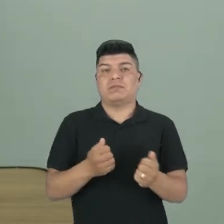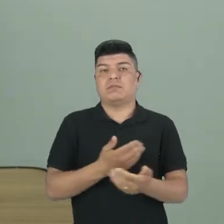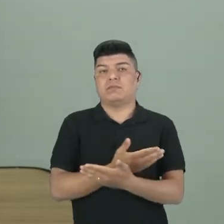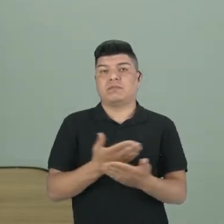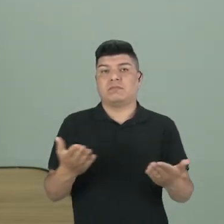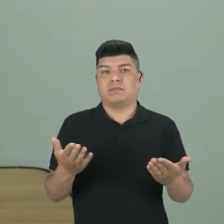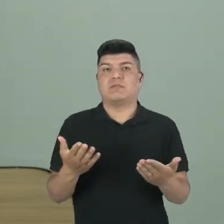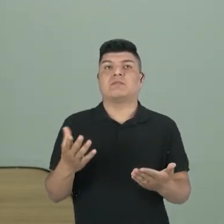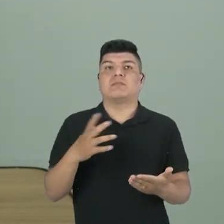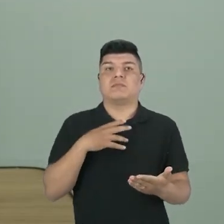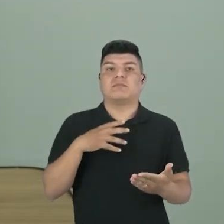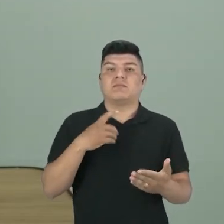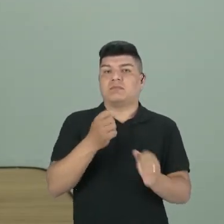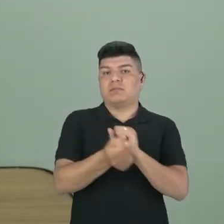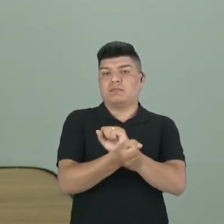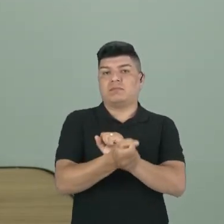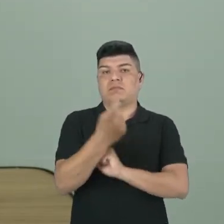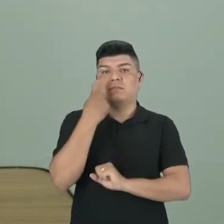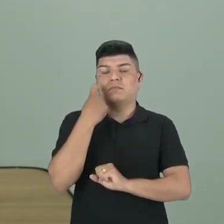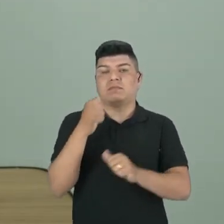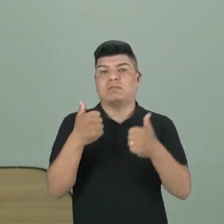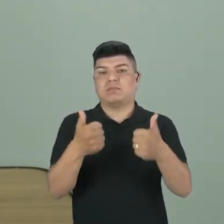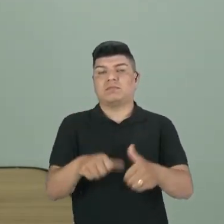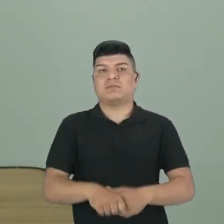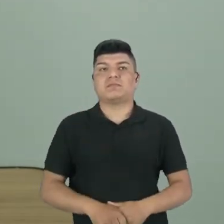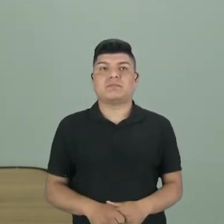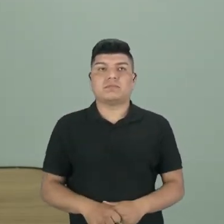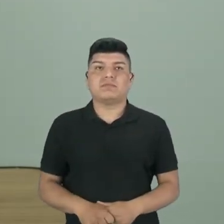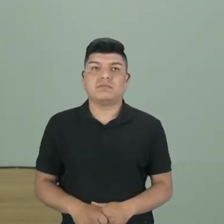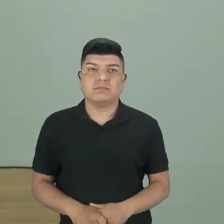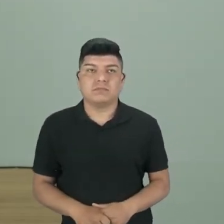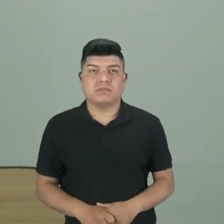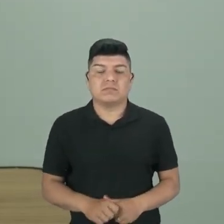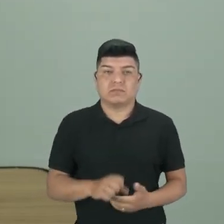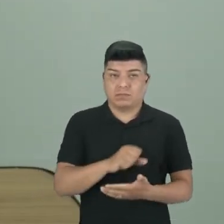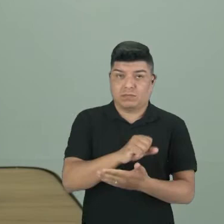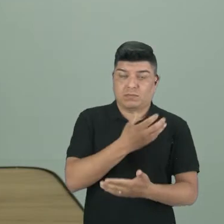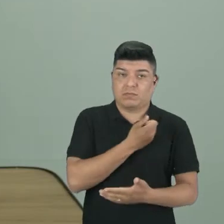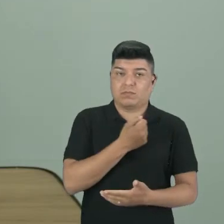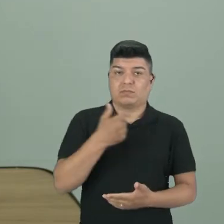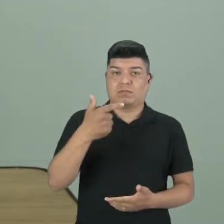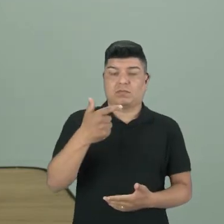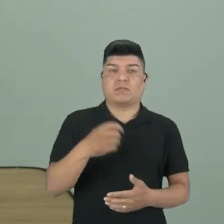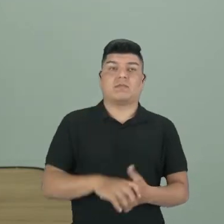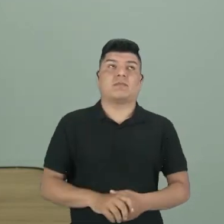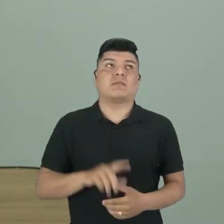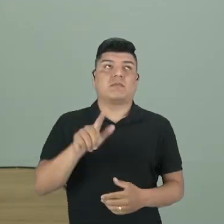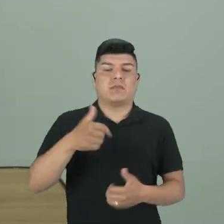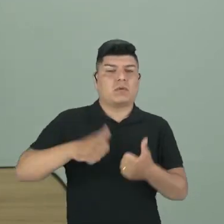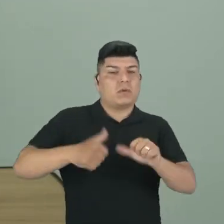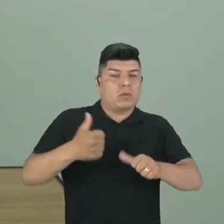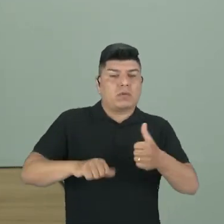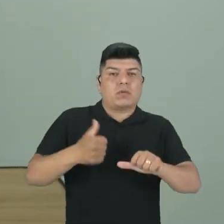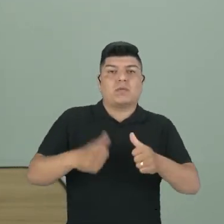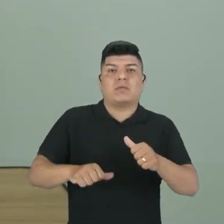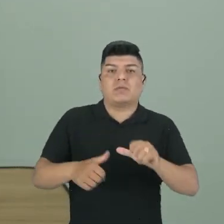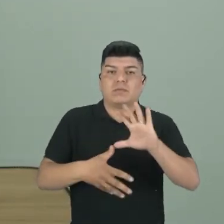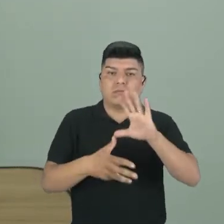esse movimento aí, quilombola, tá? Atividade 2. Depois da gente analisar esse mapa, a gente vai para esse